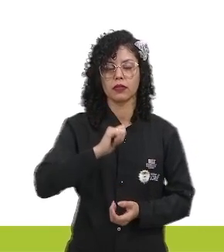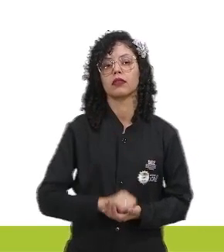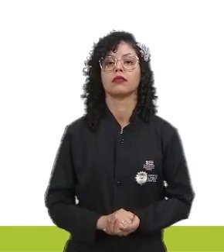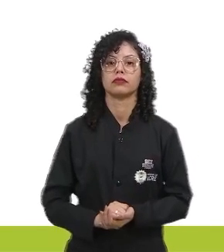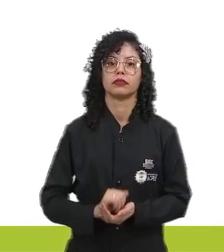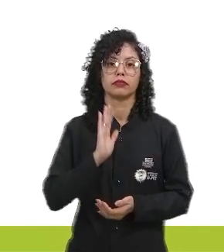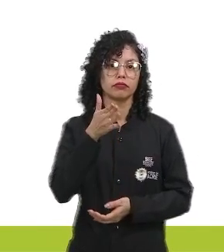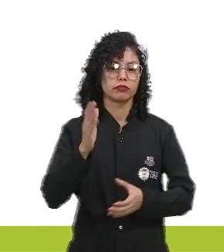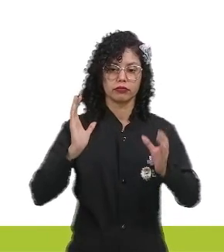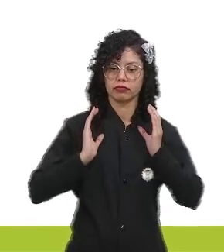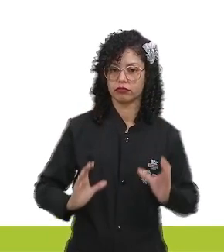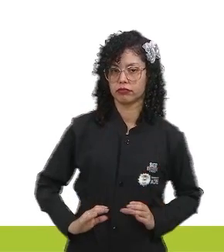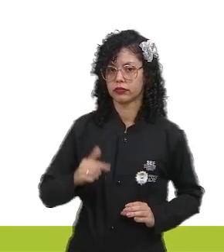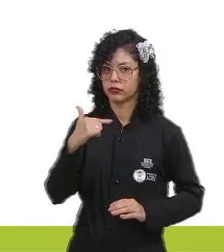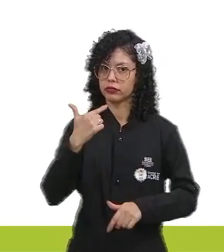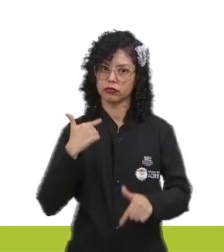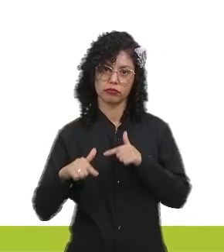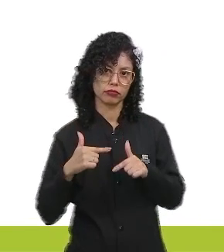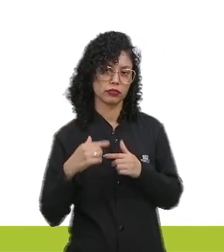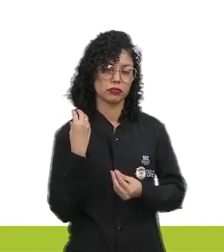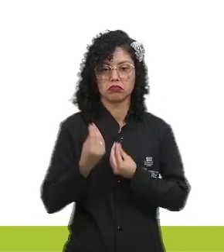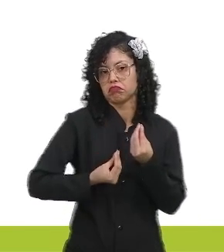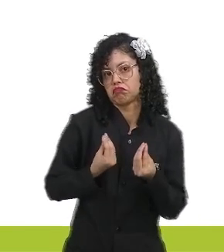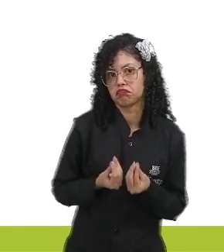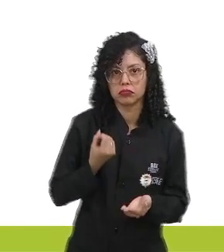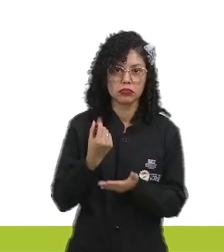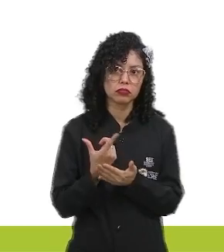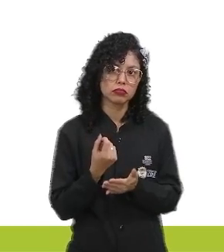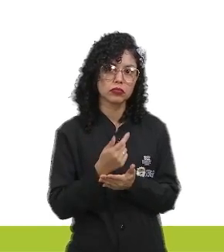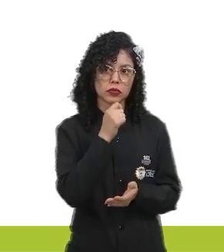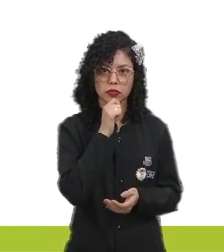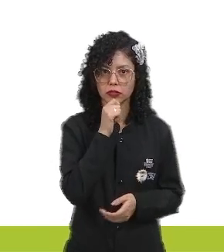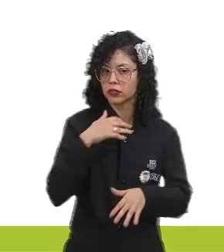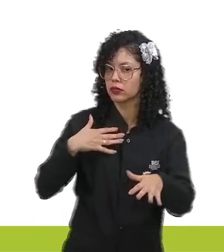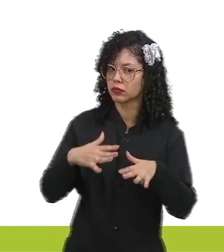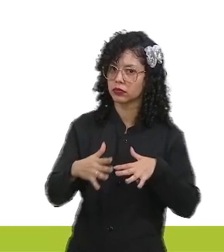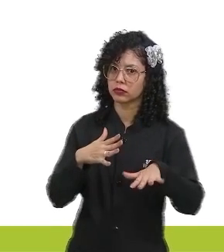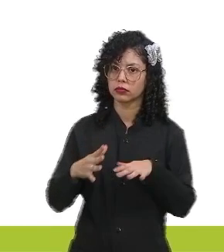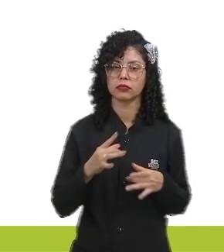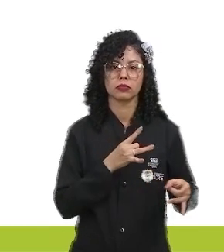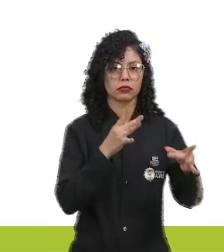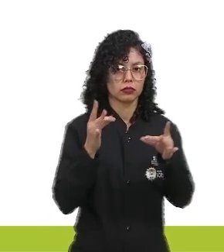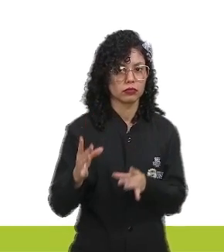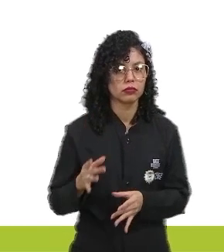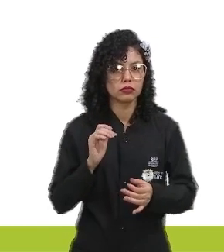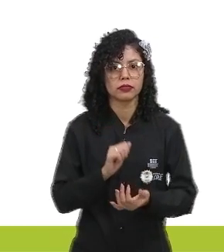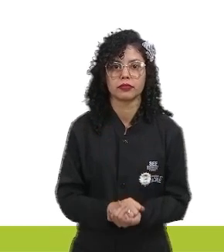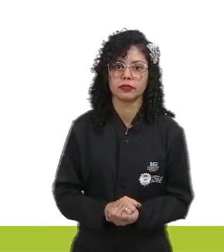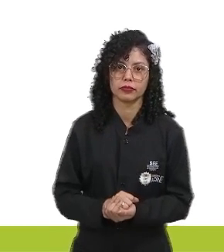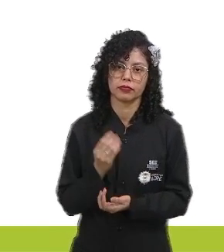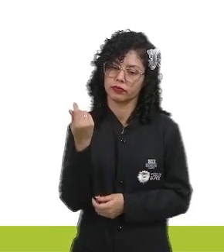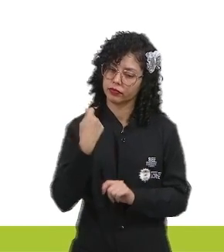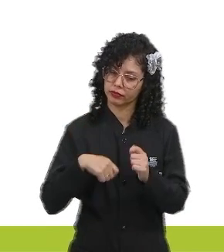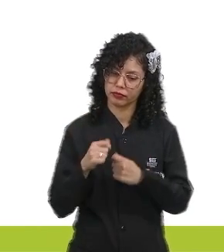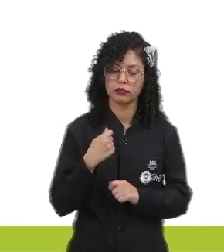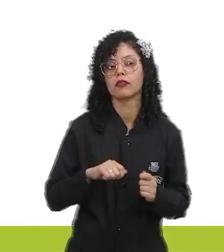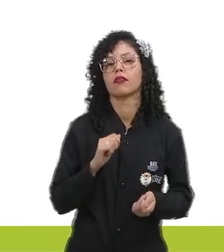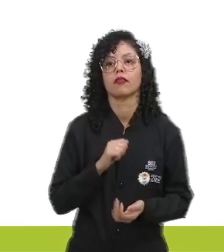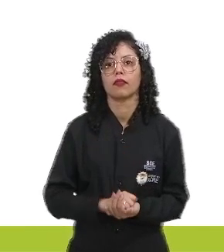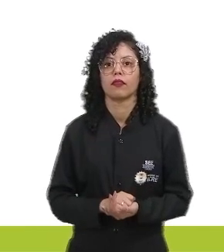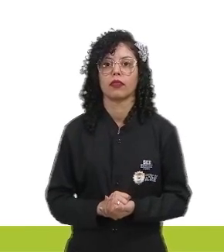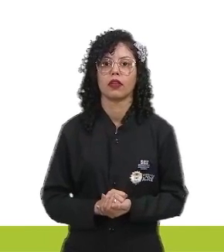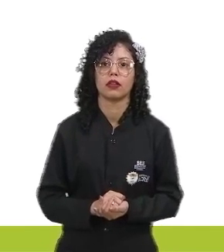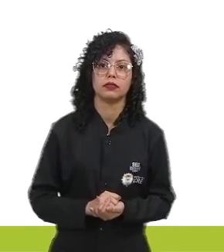cidadão desempregado não tem capacidade de compra. Logo, ele não movimenta o mercado, não movimenta a economia e